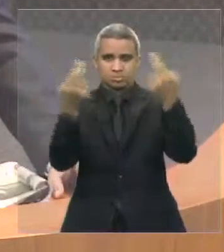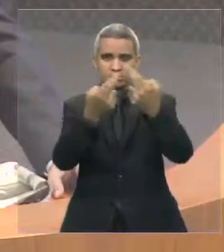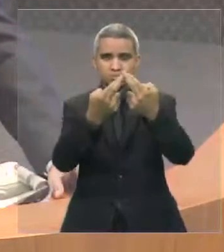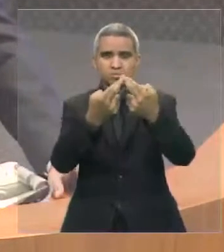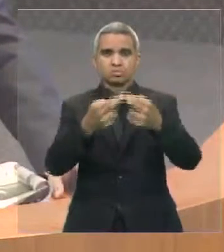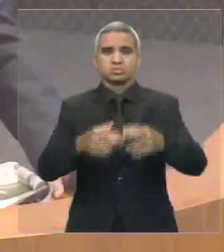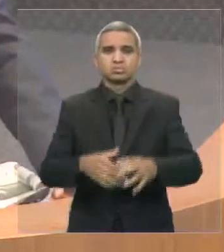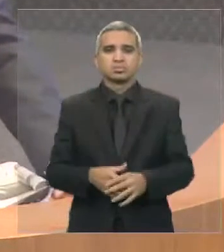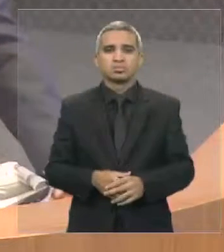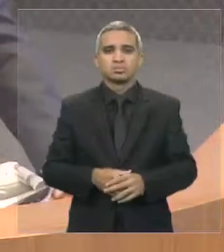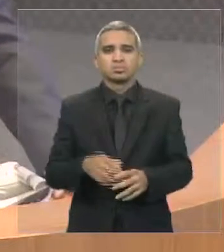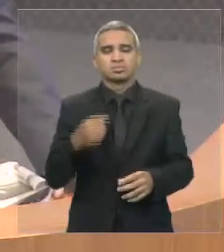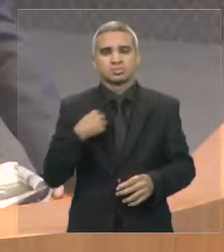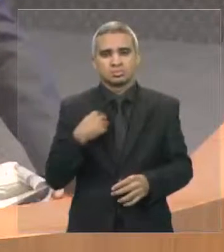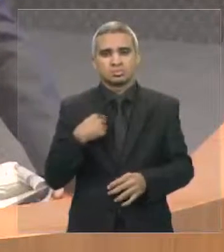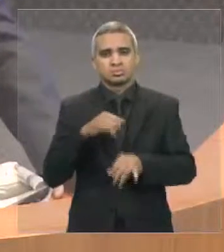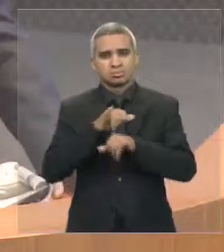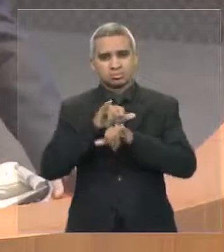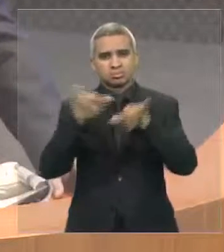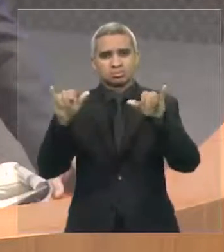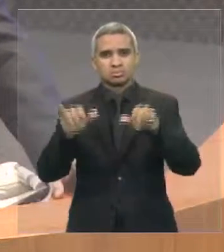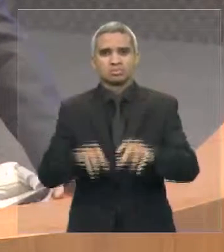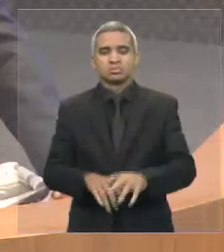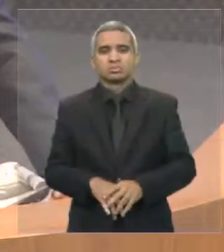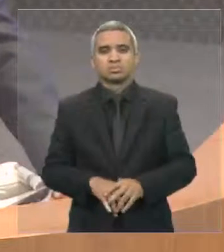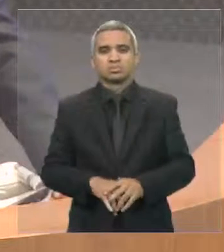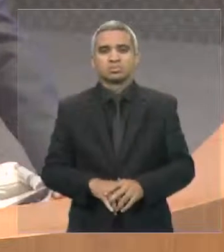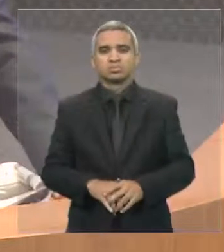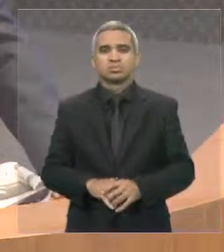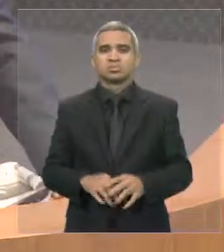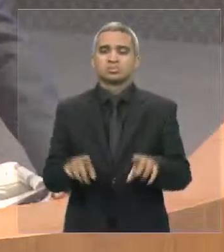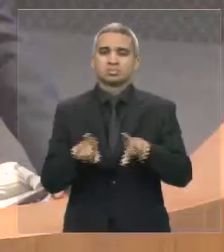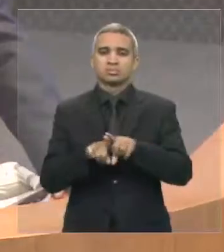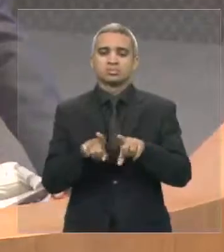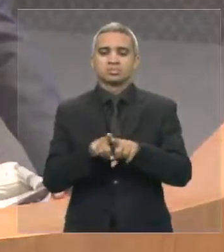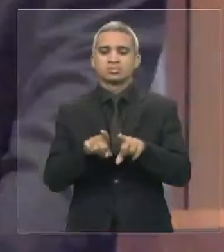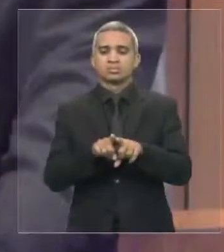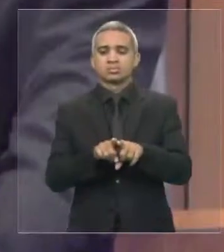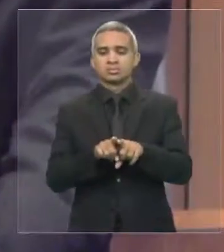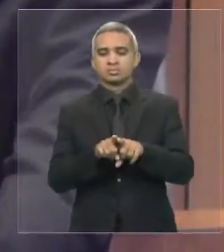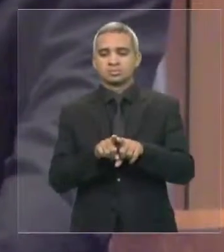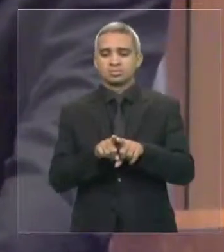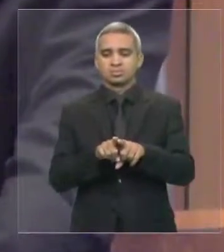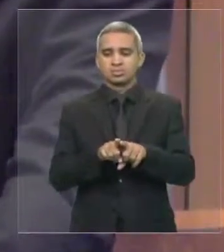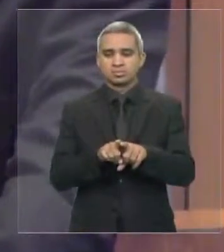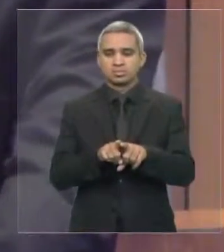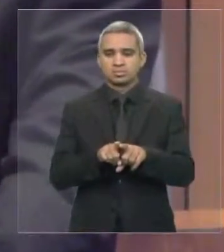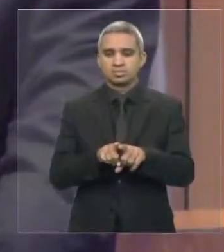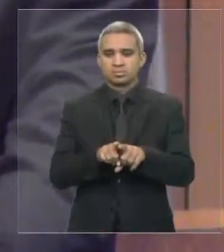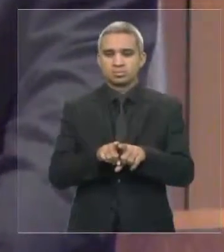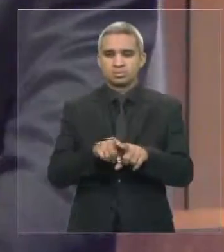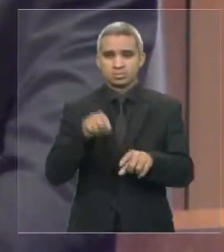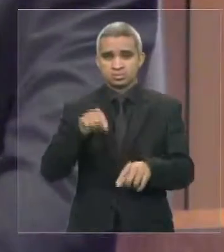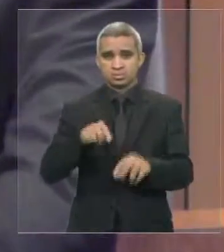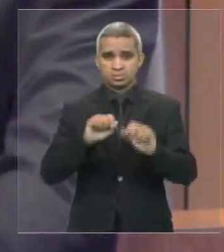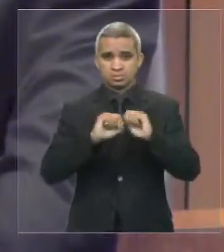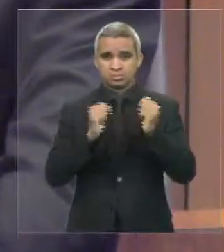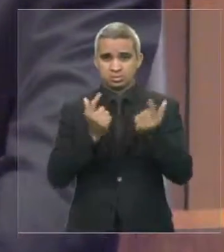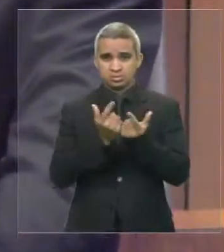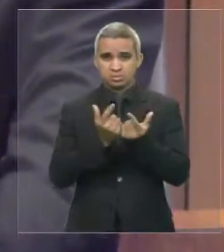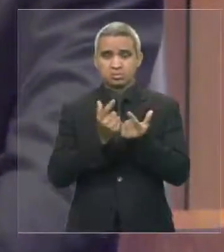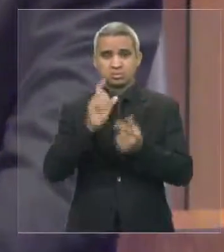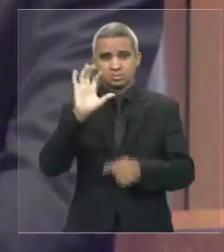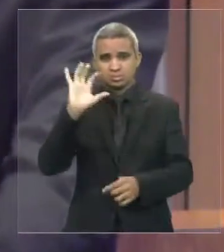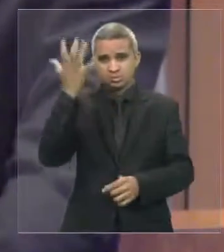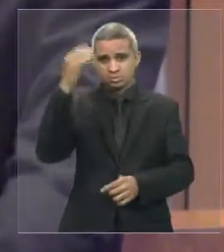Então, eu faço esse registro aqui, uma vez, inclusive, que será realizado aqui na Assembleia esse debate,